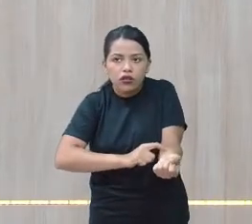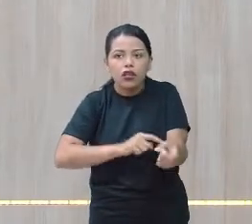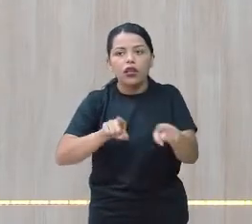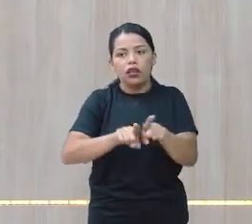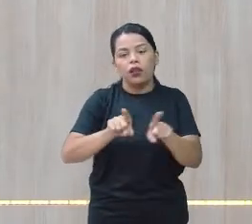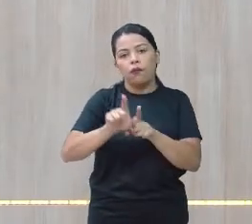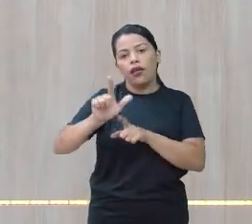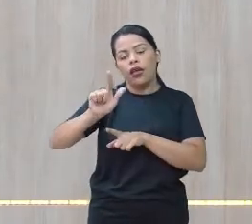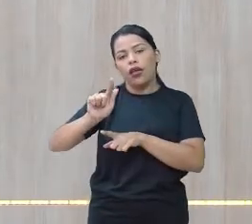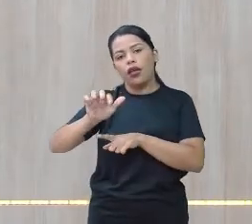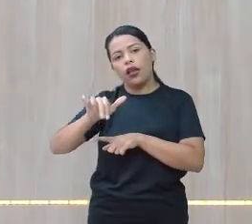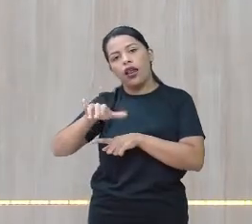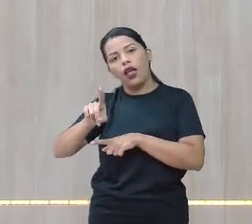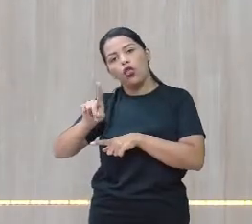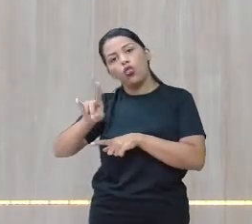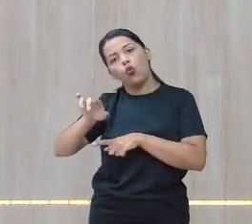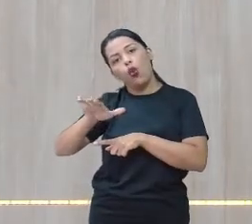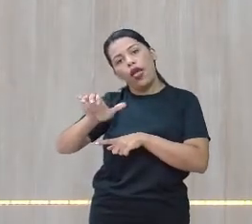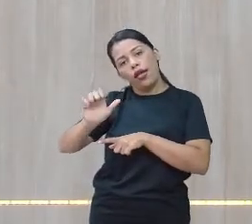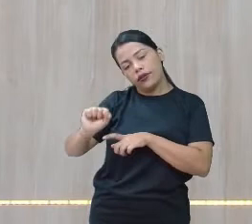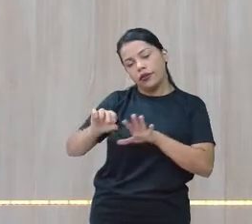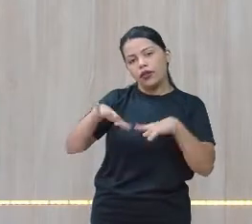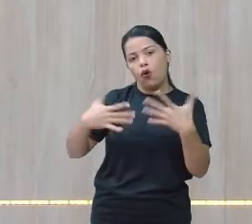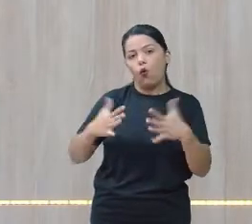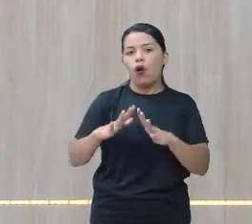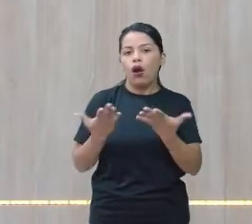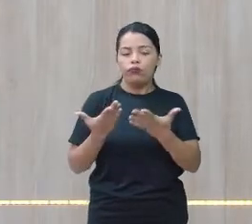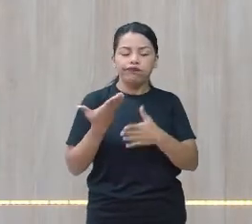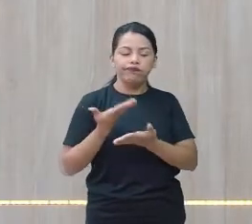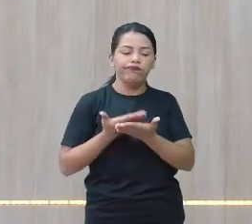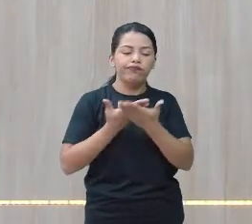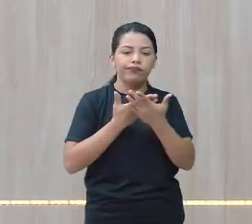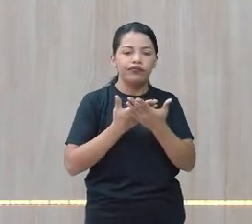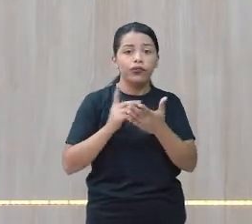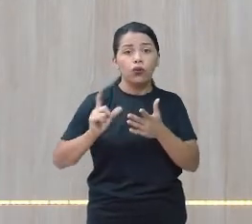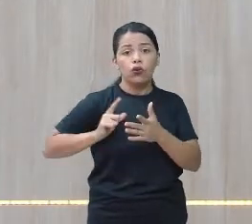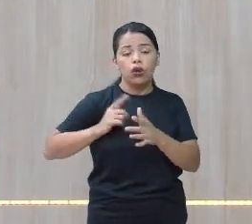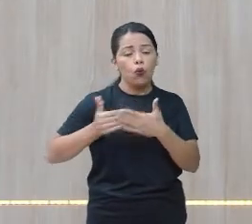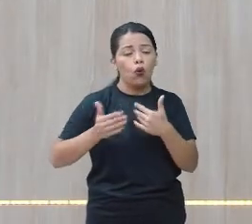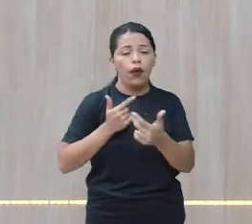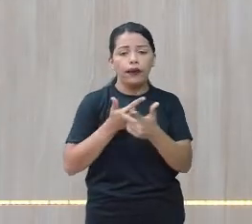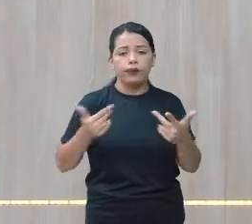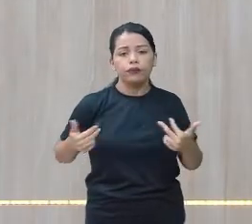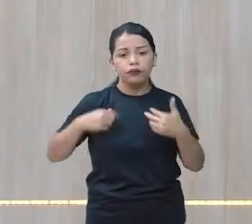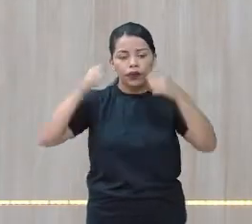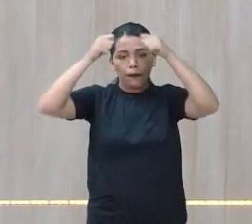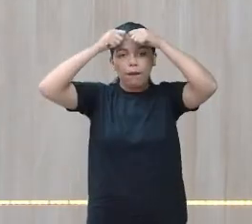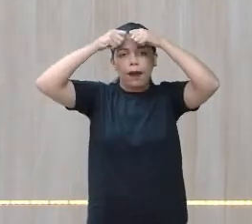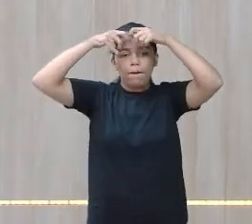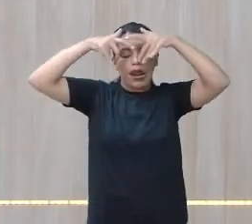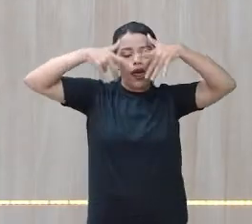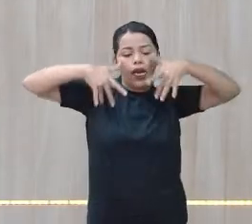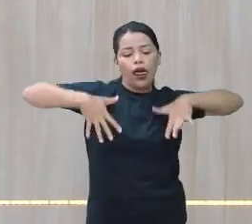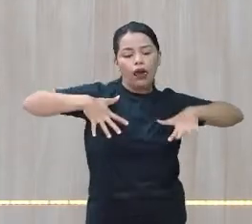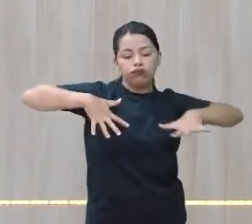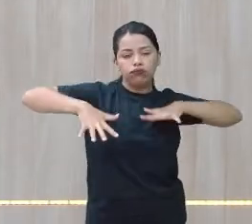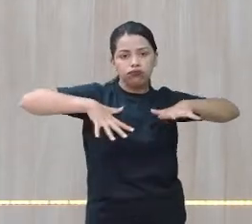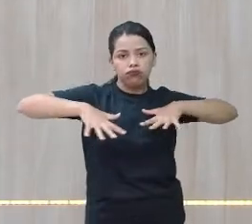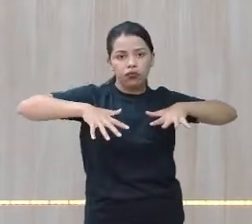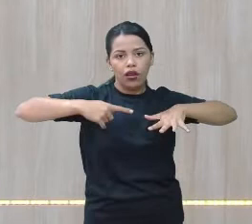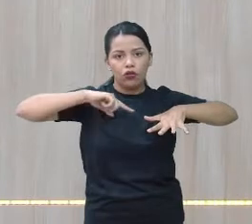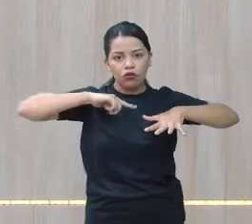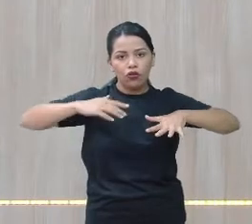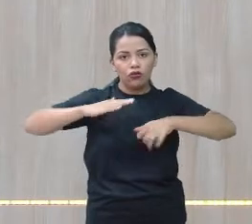e imediatamente manda a resposta. Mas no nosso dia a dia, né, nós estamos diante de